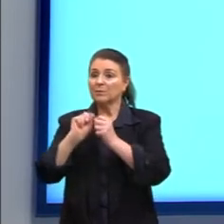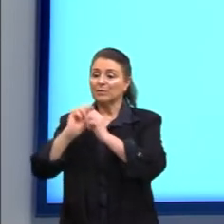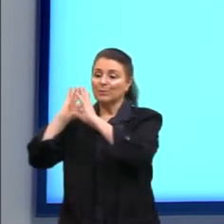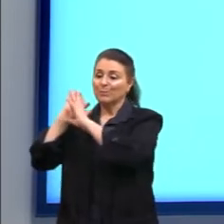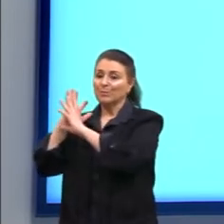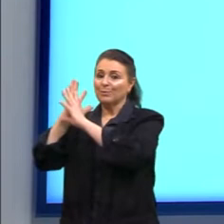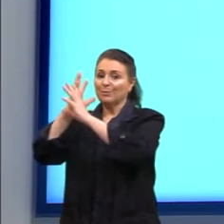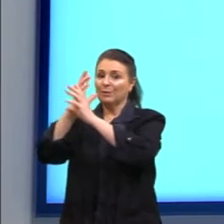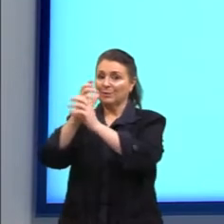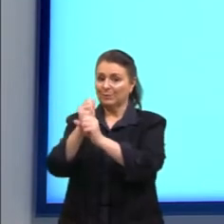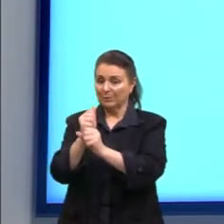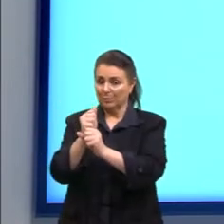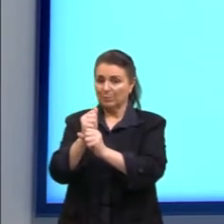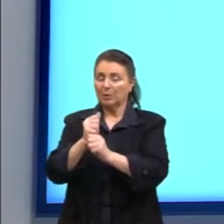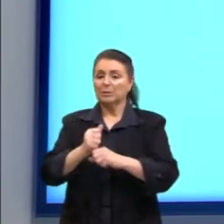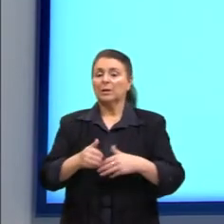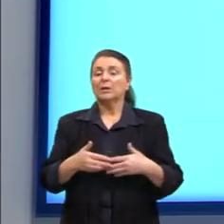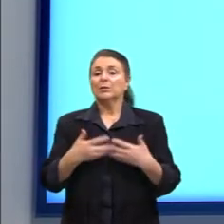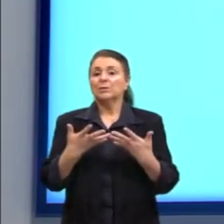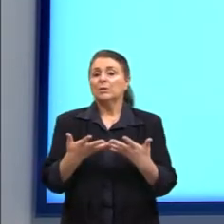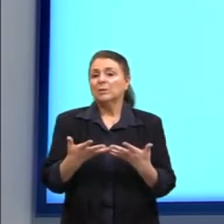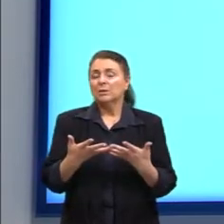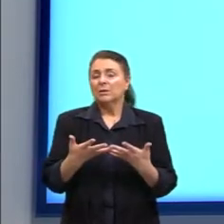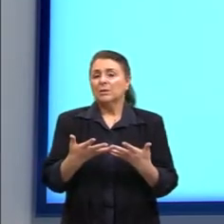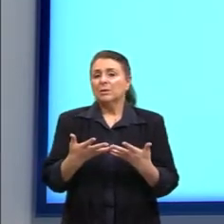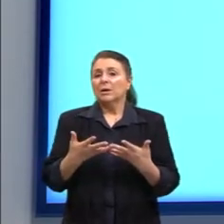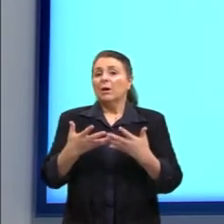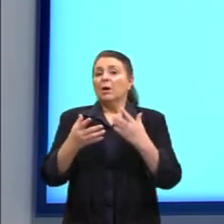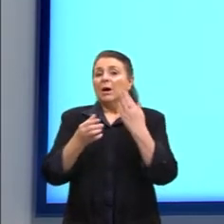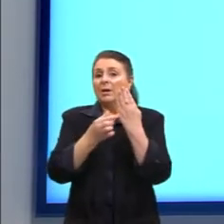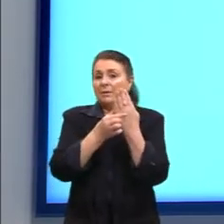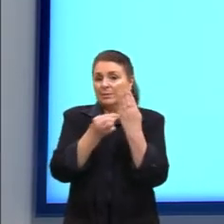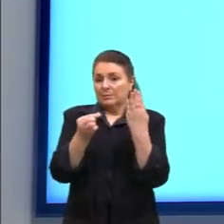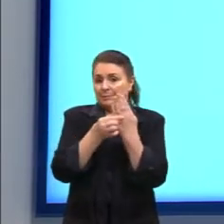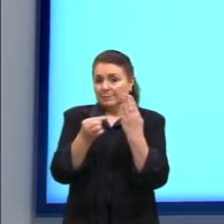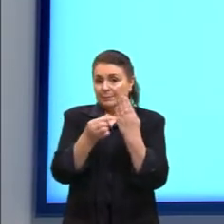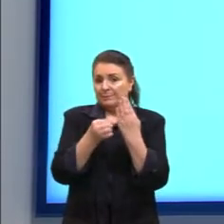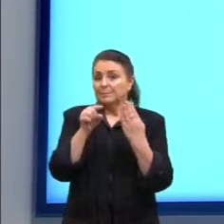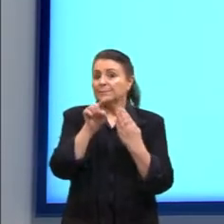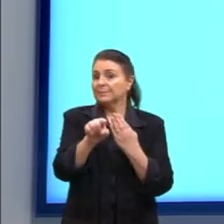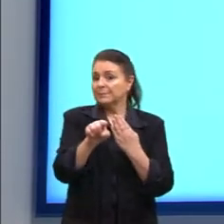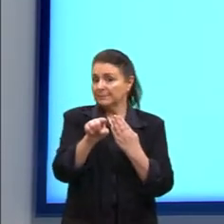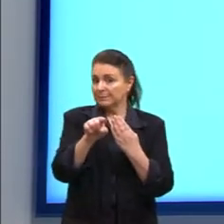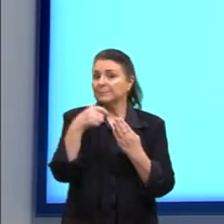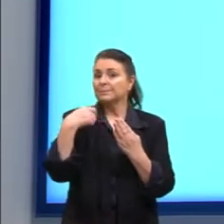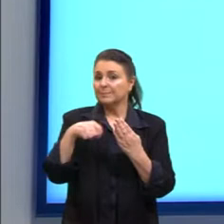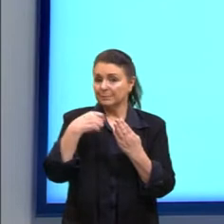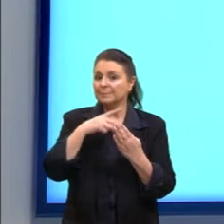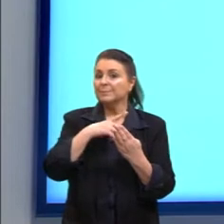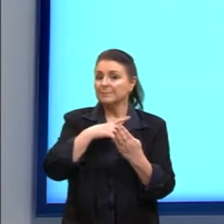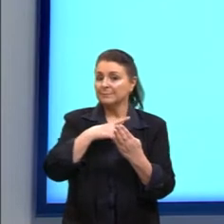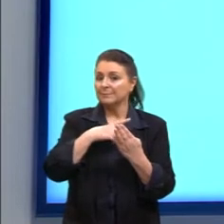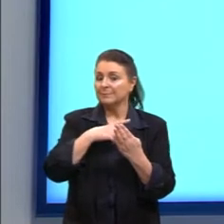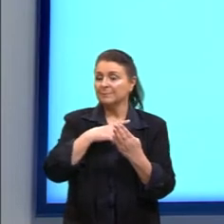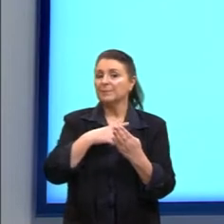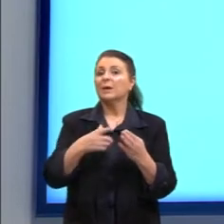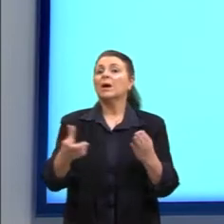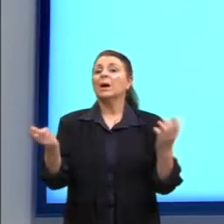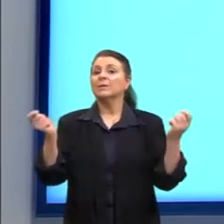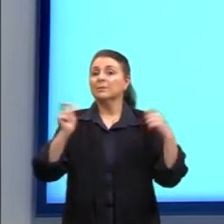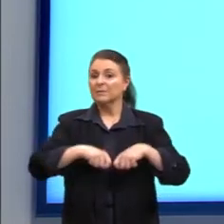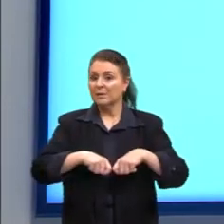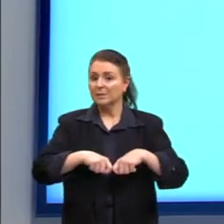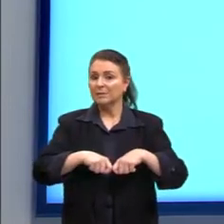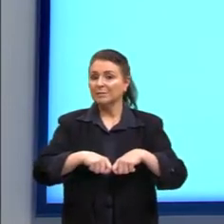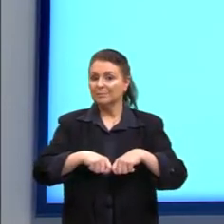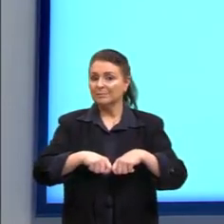aí de quais são as habilidades que vocês precisam ter, quais são as competências